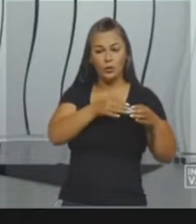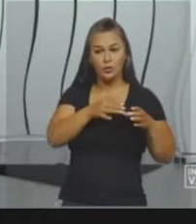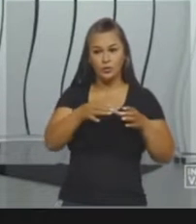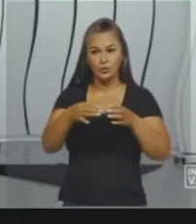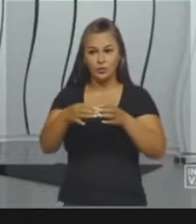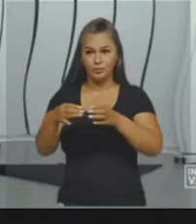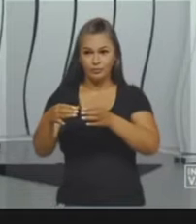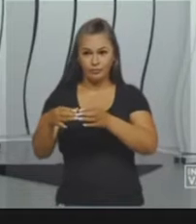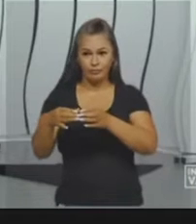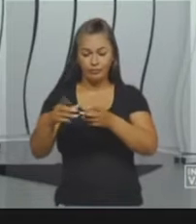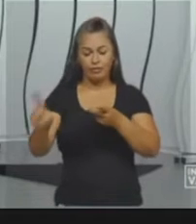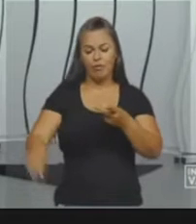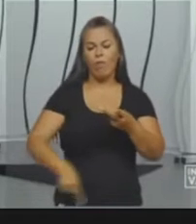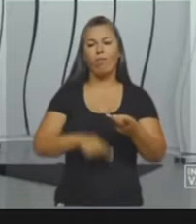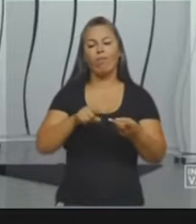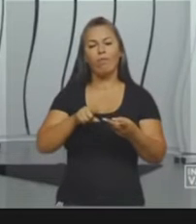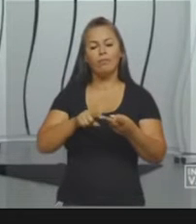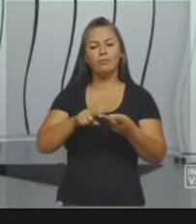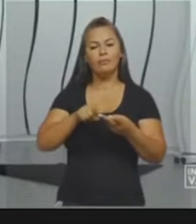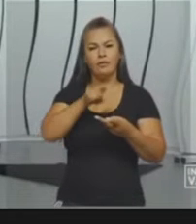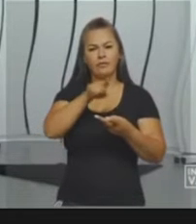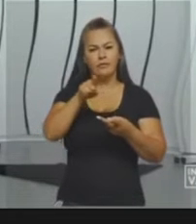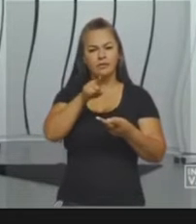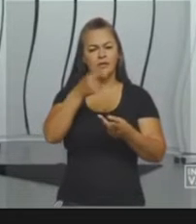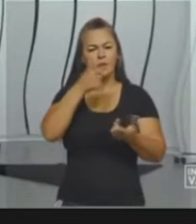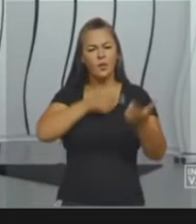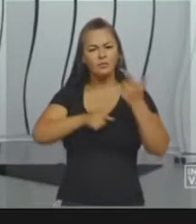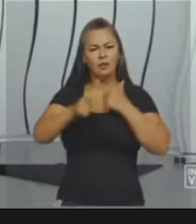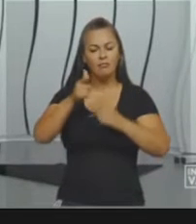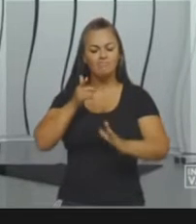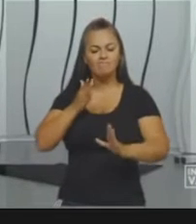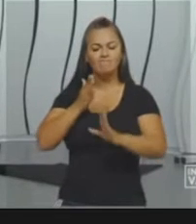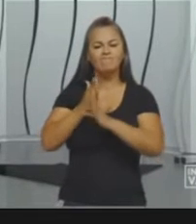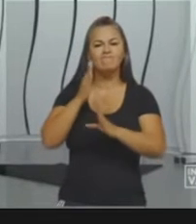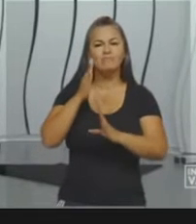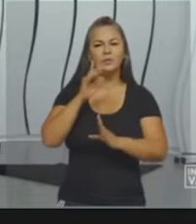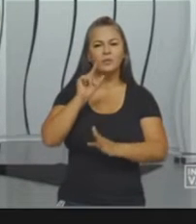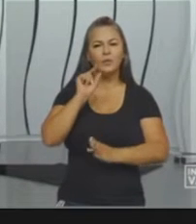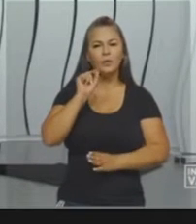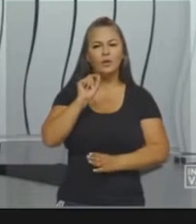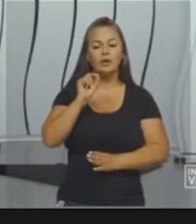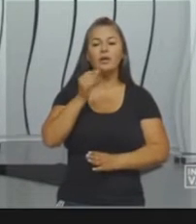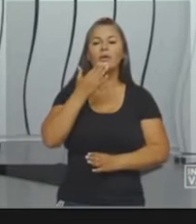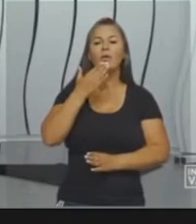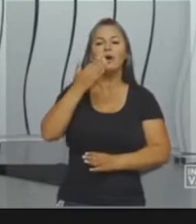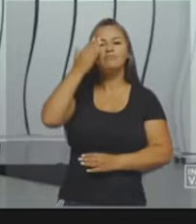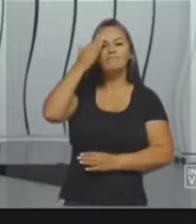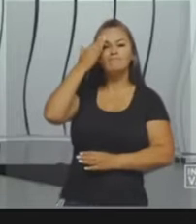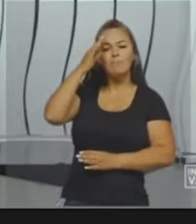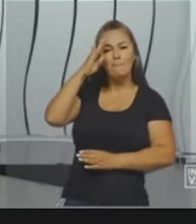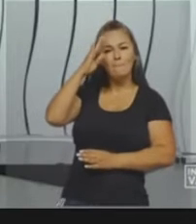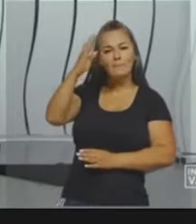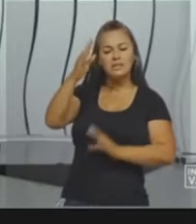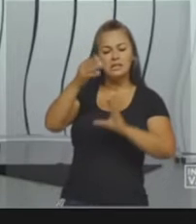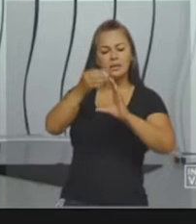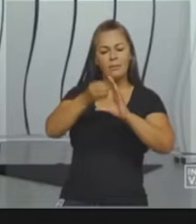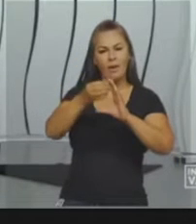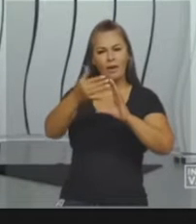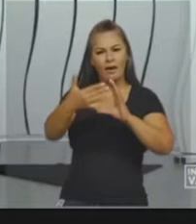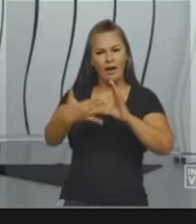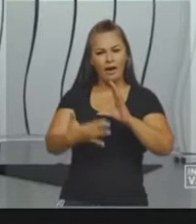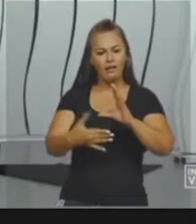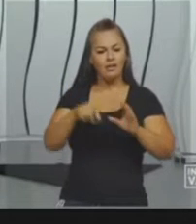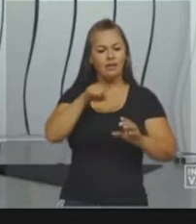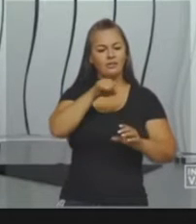reinos. E também permitir que você consiga identificar as principais características desses membros